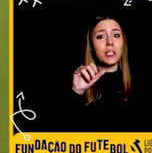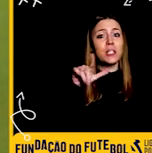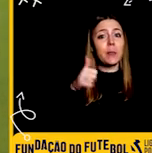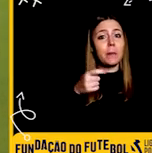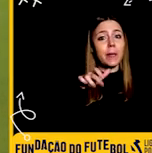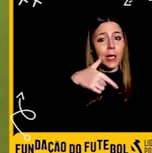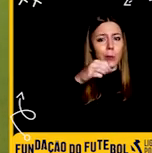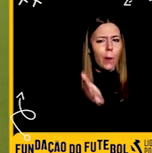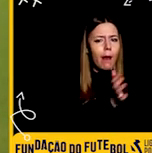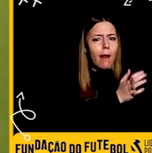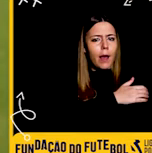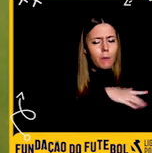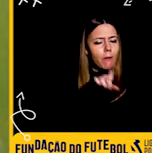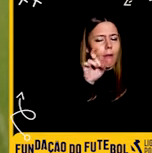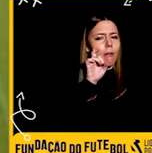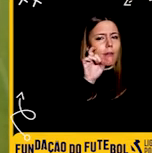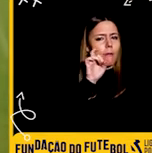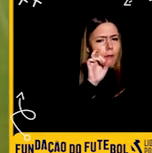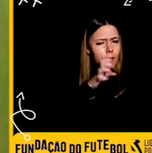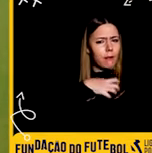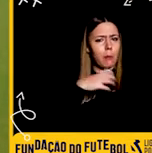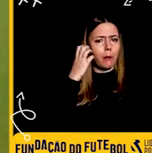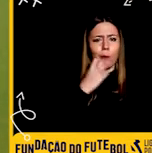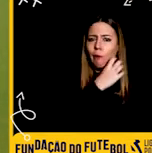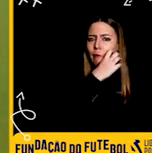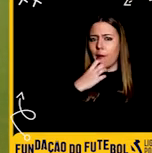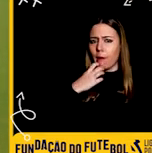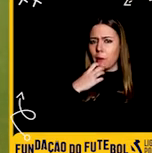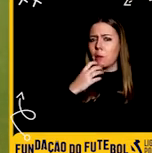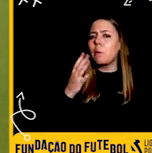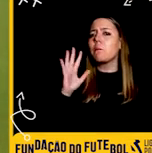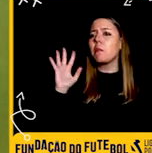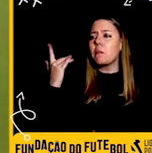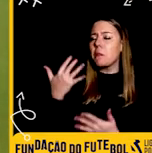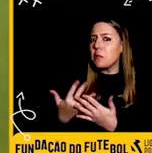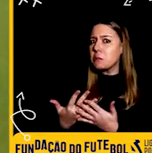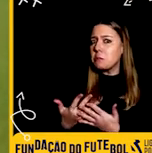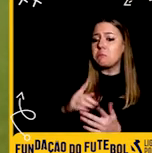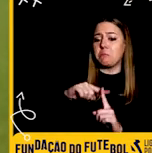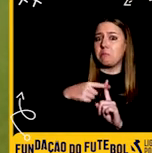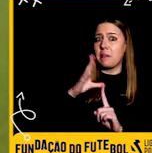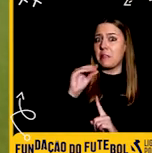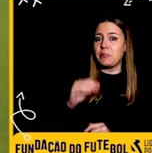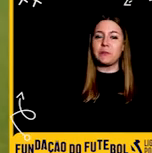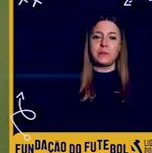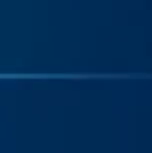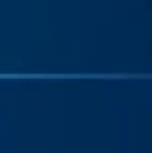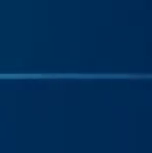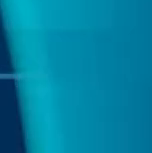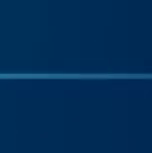Apresentamos-lhe assim Gilberto, um capitão que defende as cores do Conjunto Serrano há nada mais, nada menos do que 10